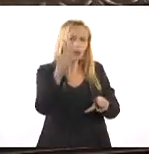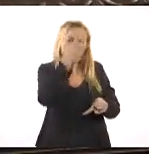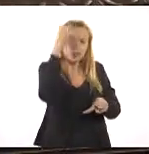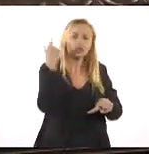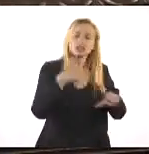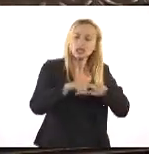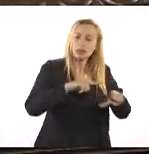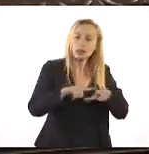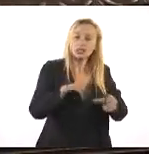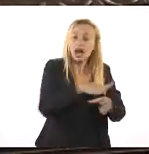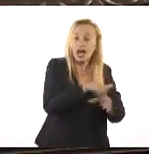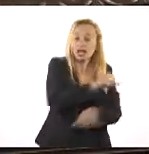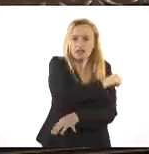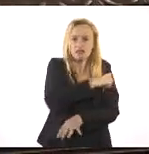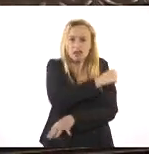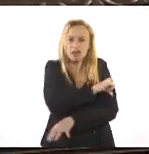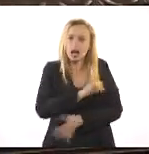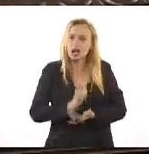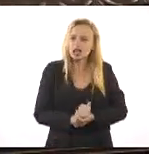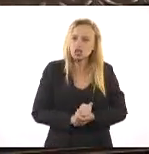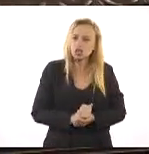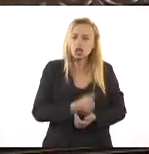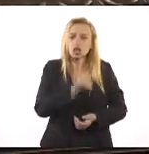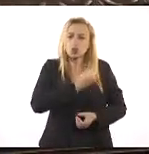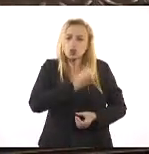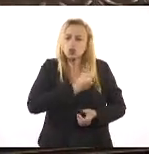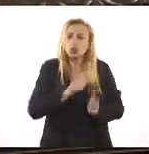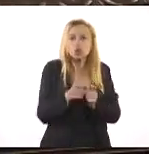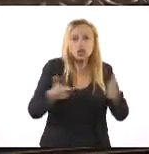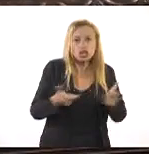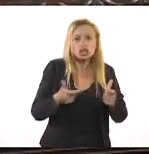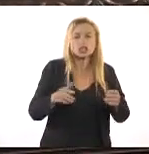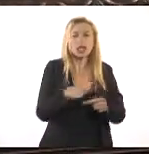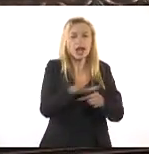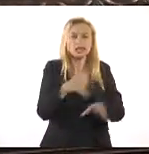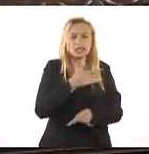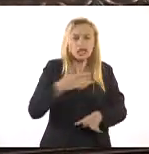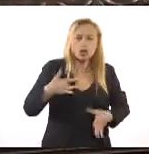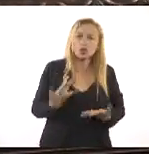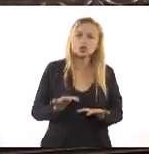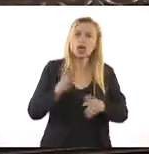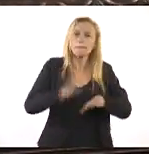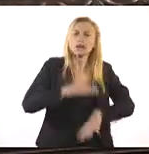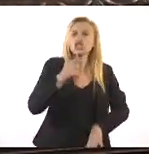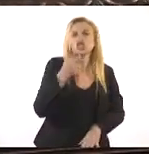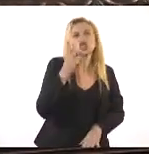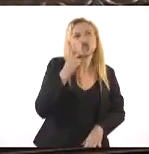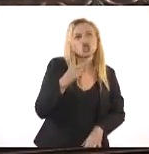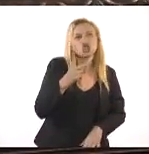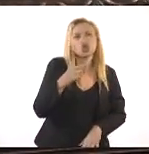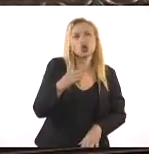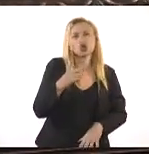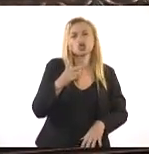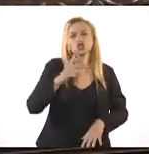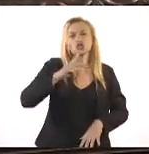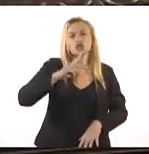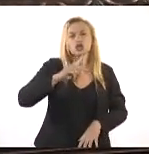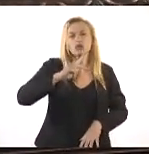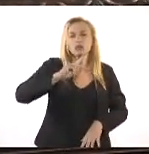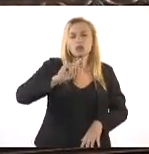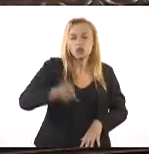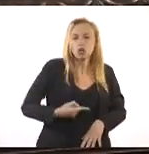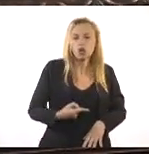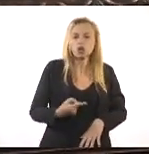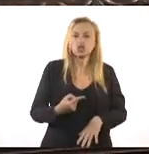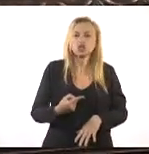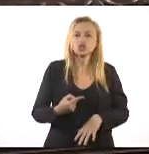da enfermagem, que é a maior categoria da área da saúde, mais de 2 milhões de profissionais,